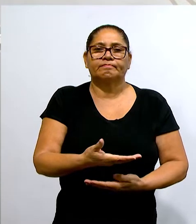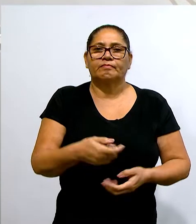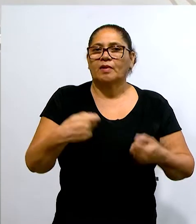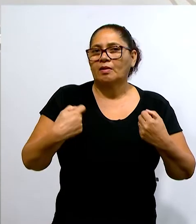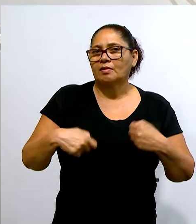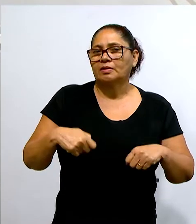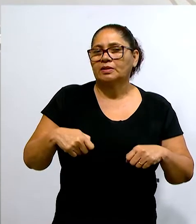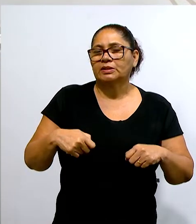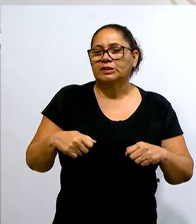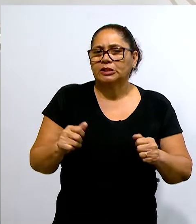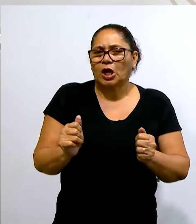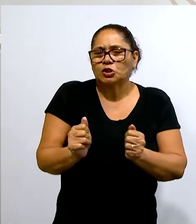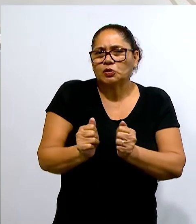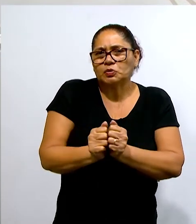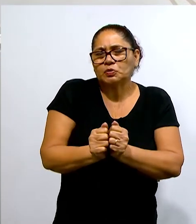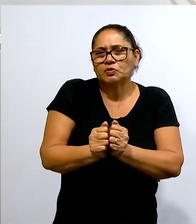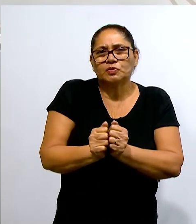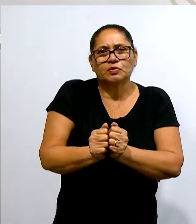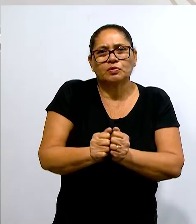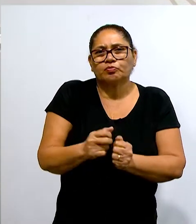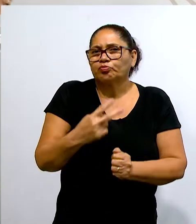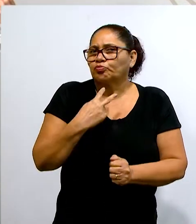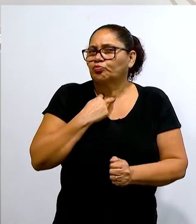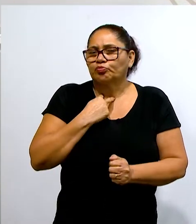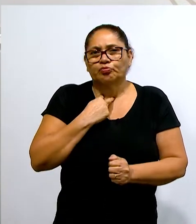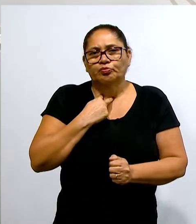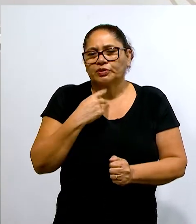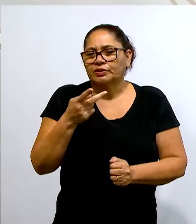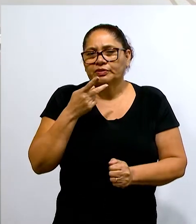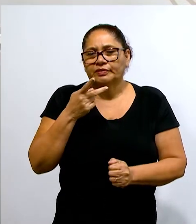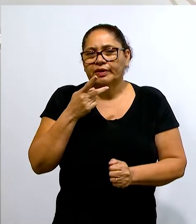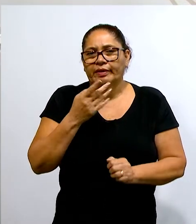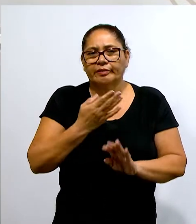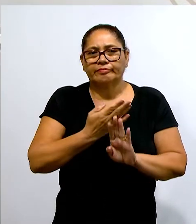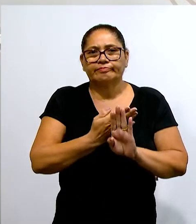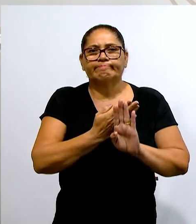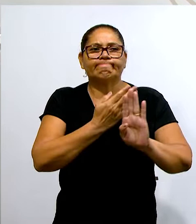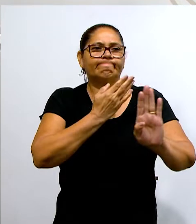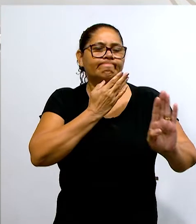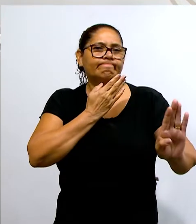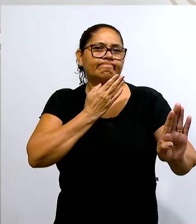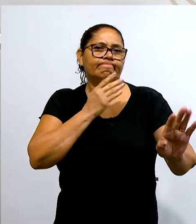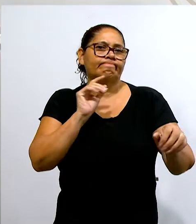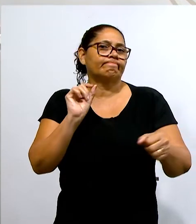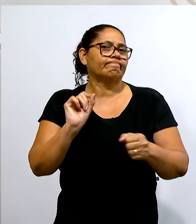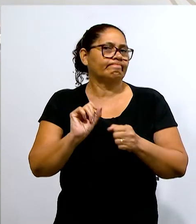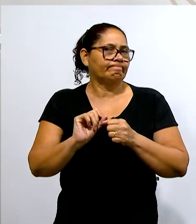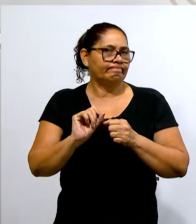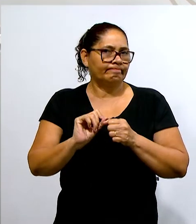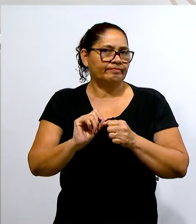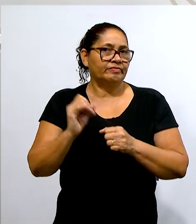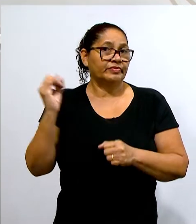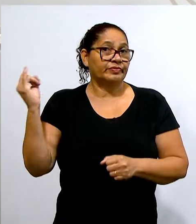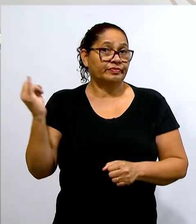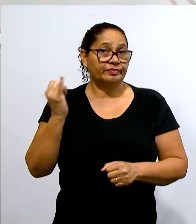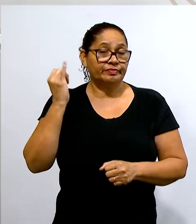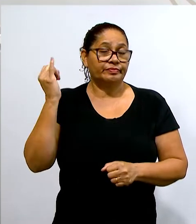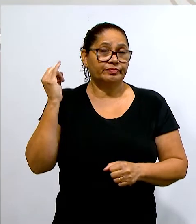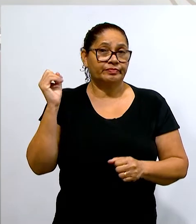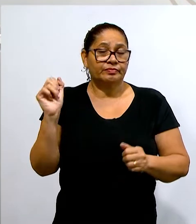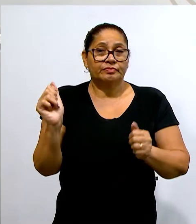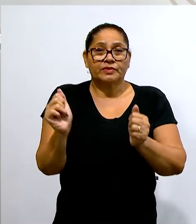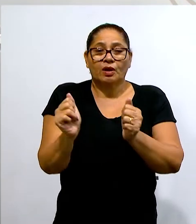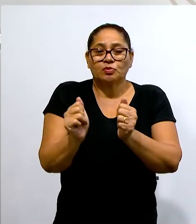estar se aproximando. Eu não posso, o que eu digo está muito distante do que eu faço, né? Então é importante essa aproximação